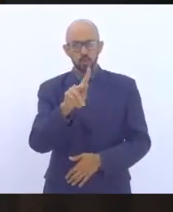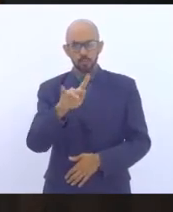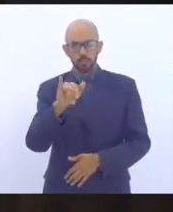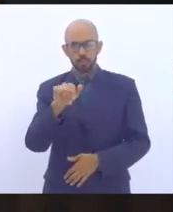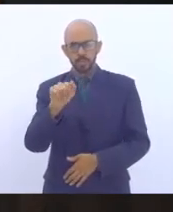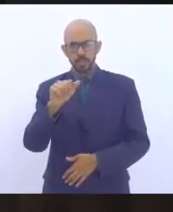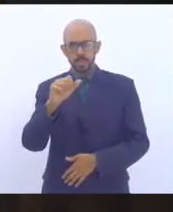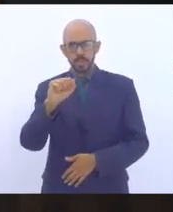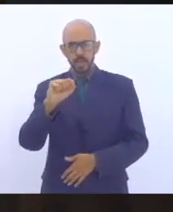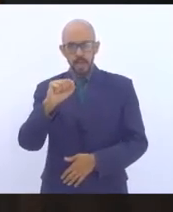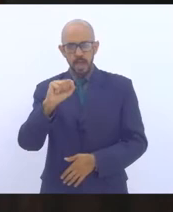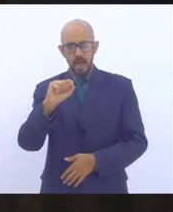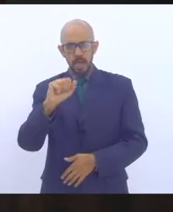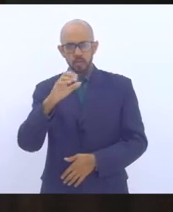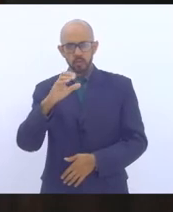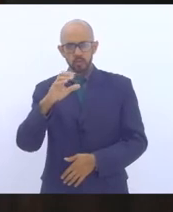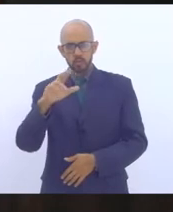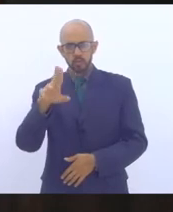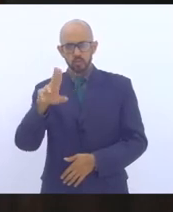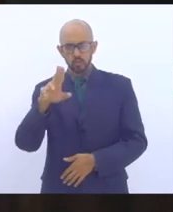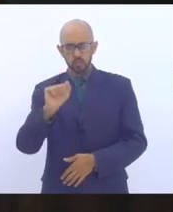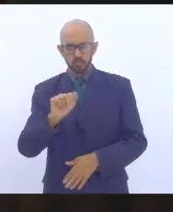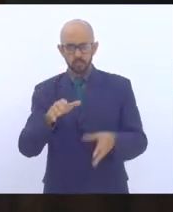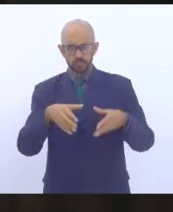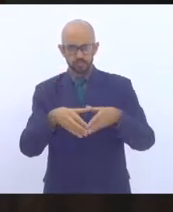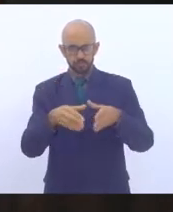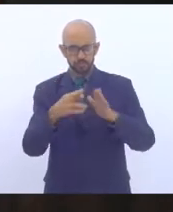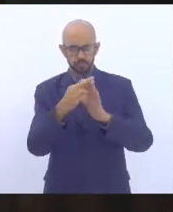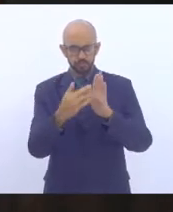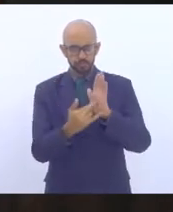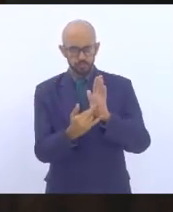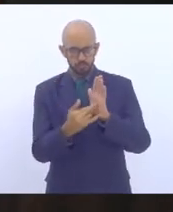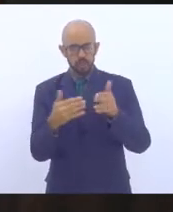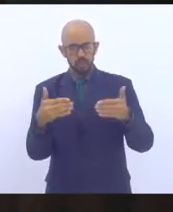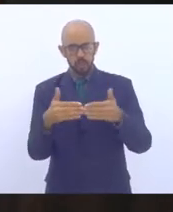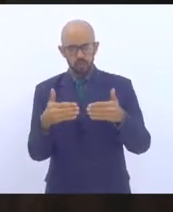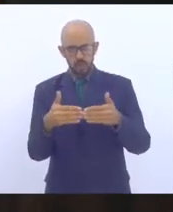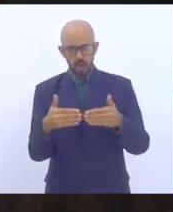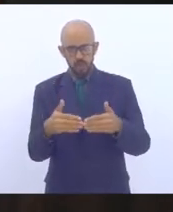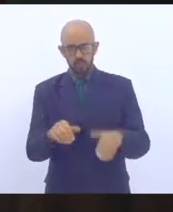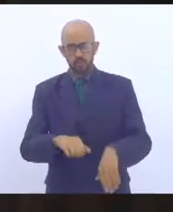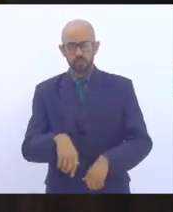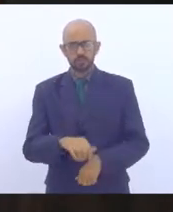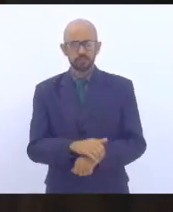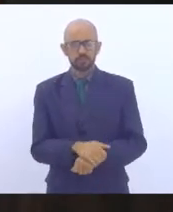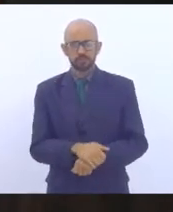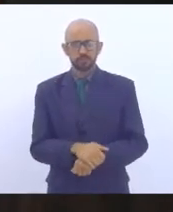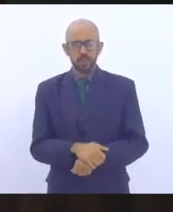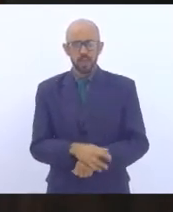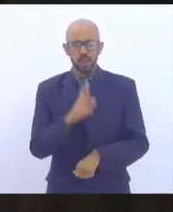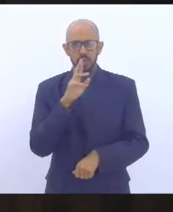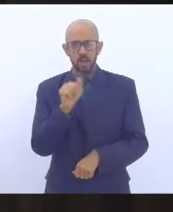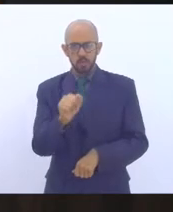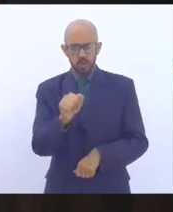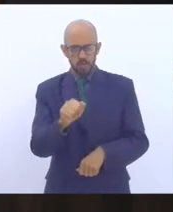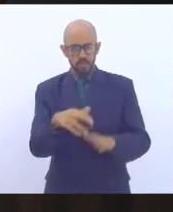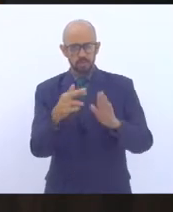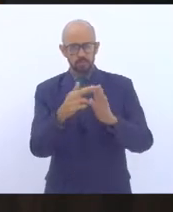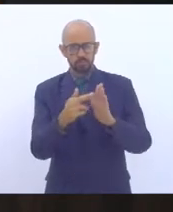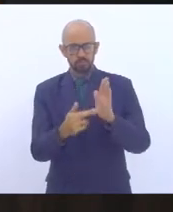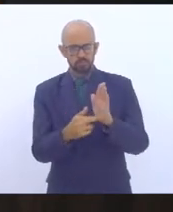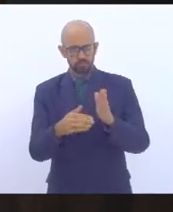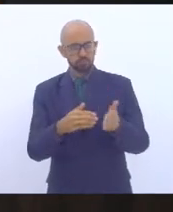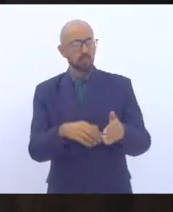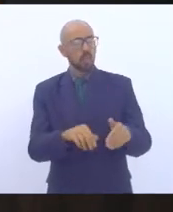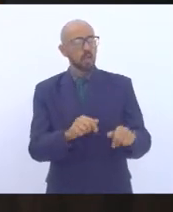Aparecida comissão de normas internas e proposições externas favorável do deputado Rodrigo Amorim em discussão alguém que queira discutir encerrada a discussão e